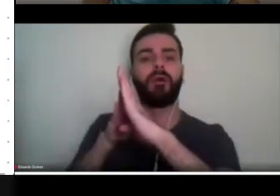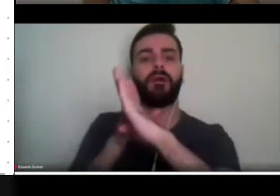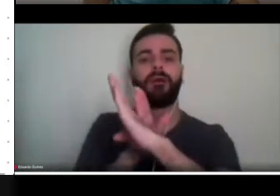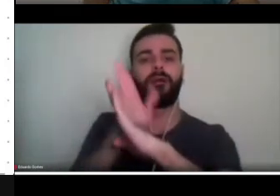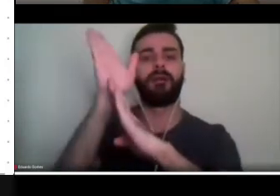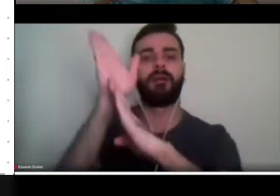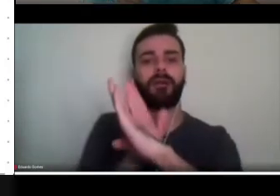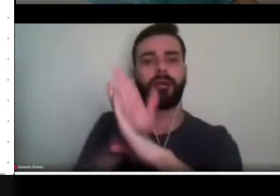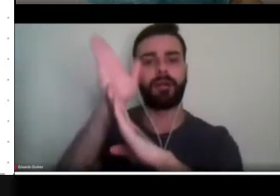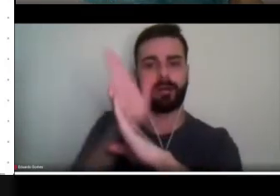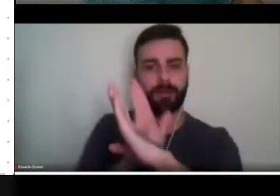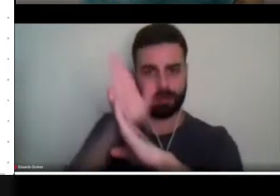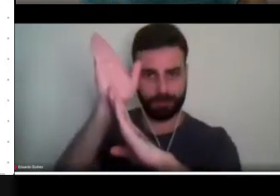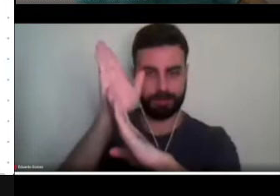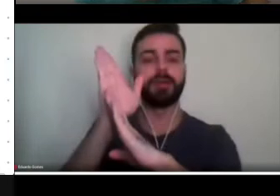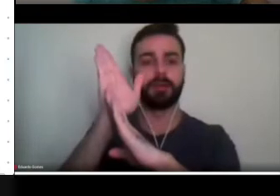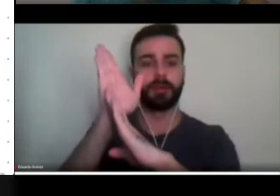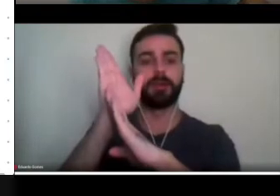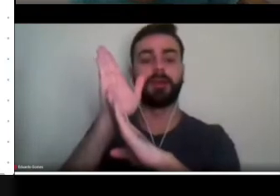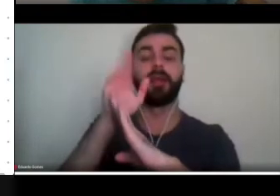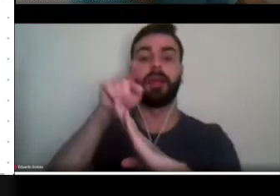e constante. Então,